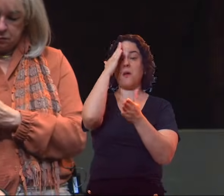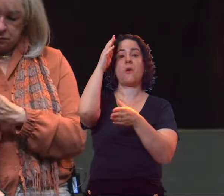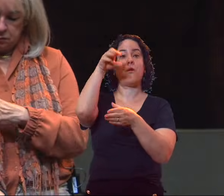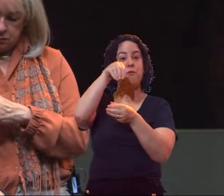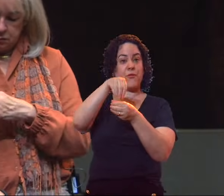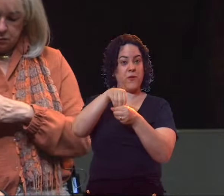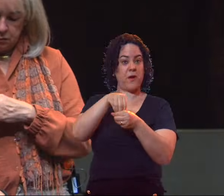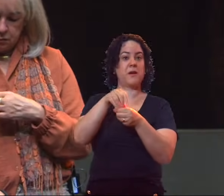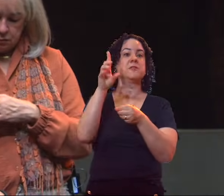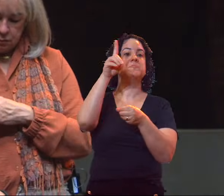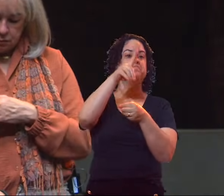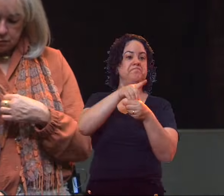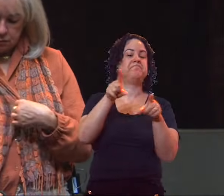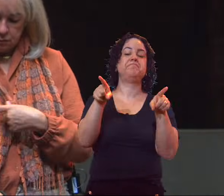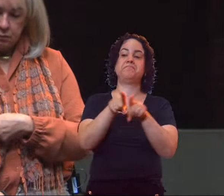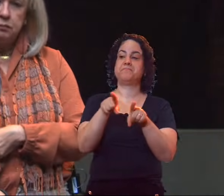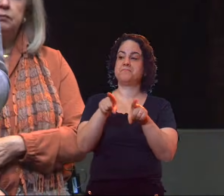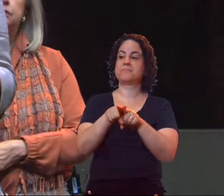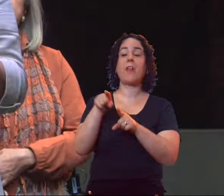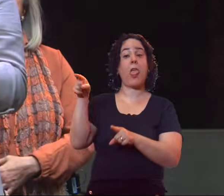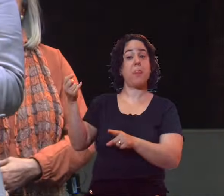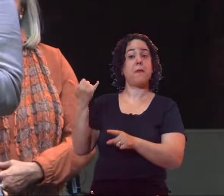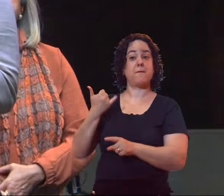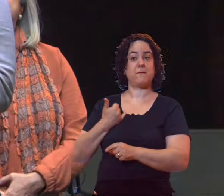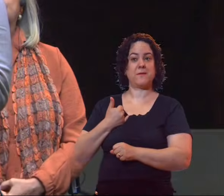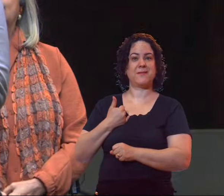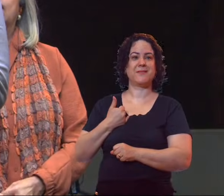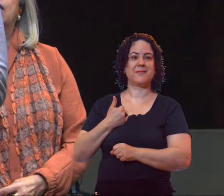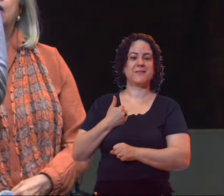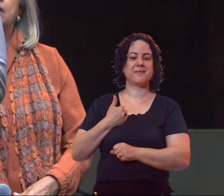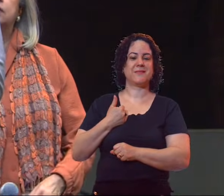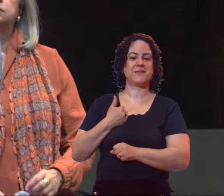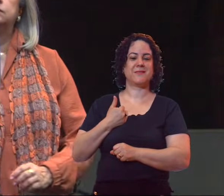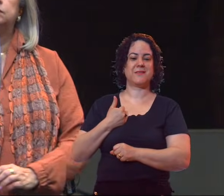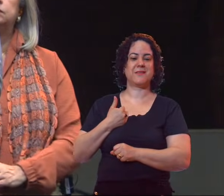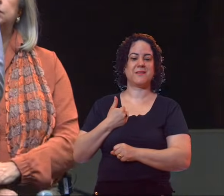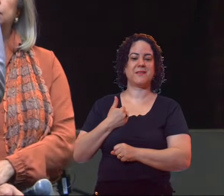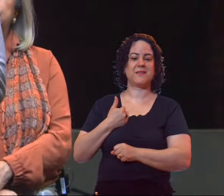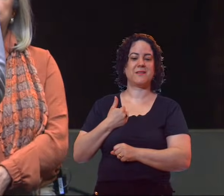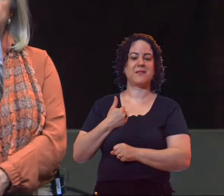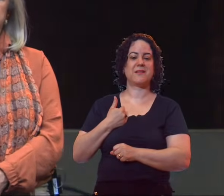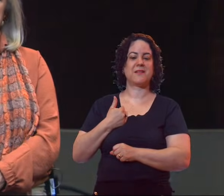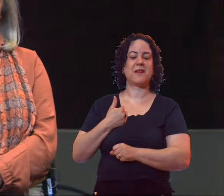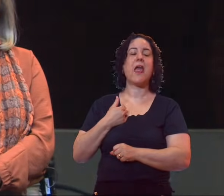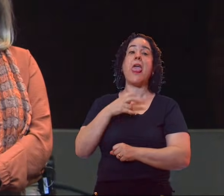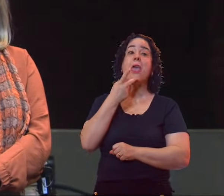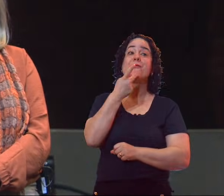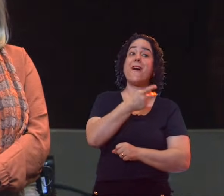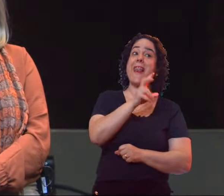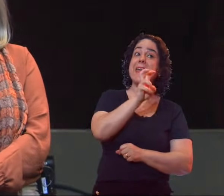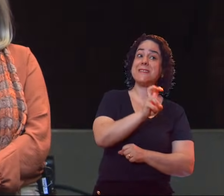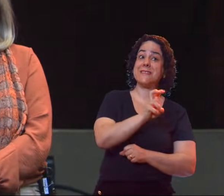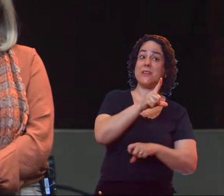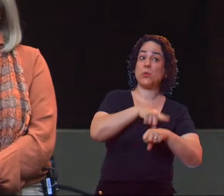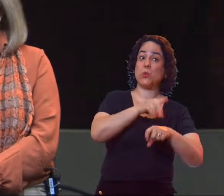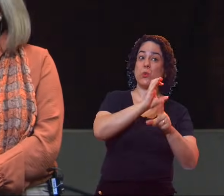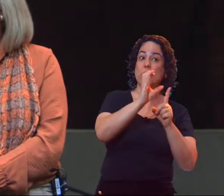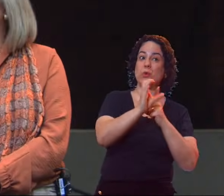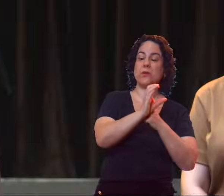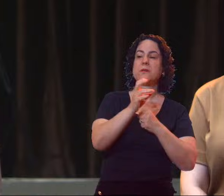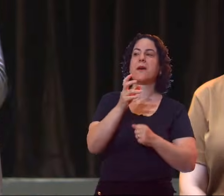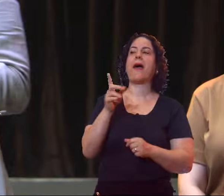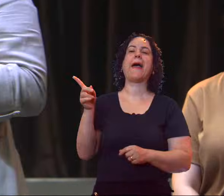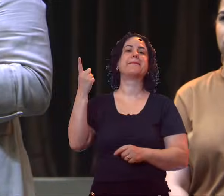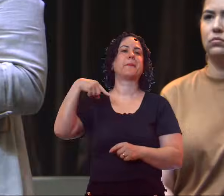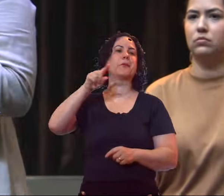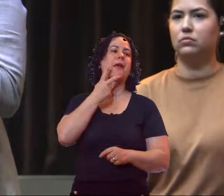ofertas e de entregar o dízimo. E ela me contou, eu contei aqui 5 e depois ela me corrigiu, pastor. Agora no final do culto, mãe, você não contou